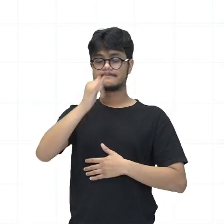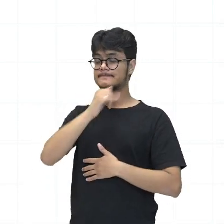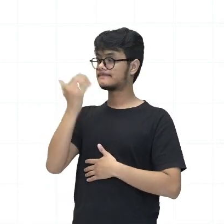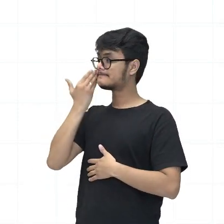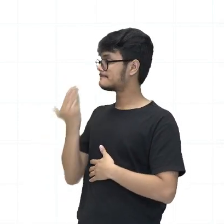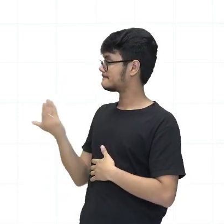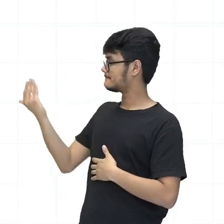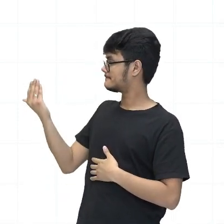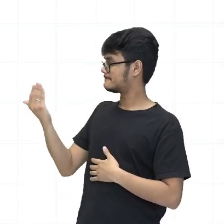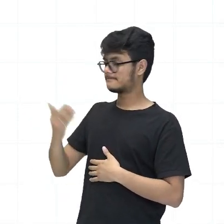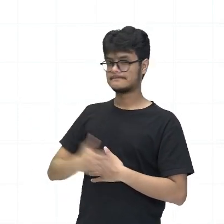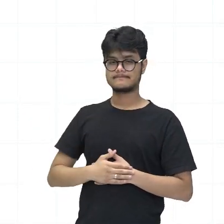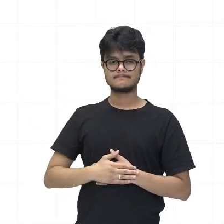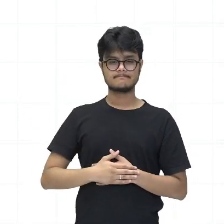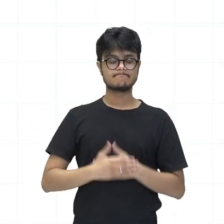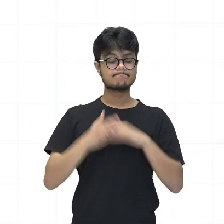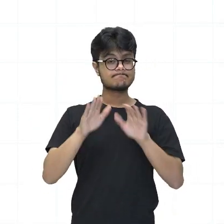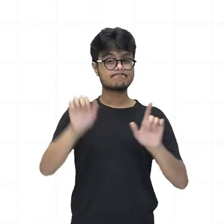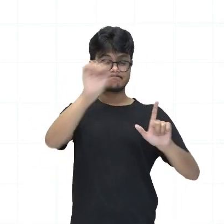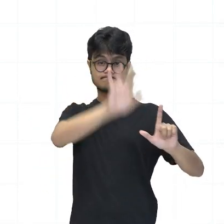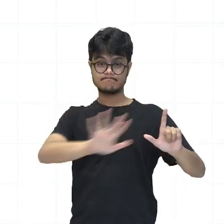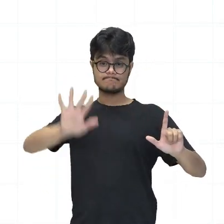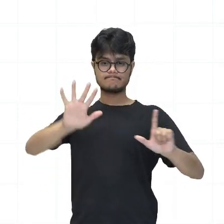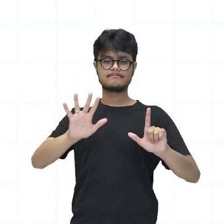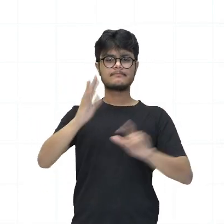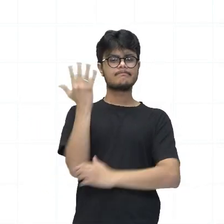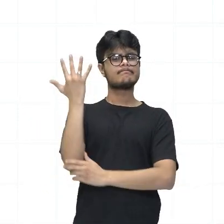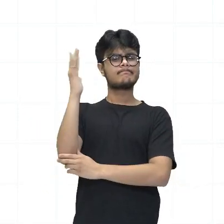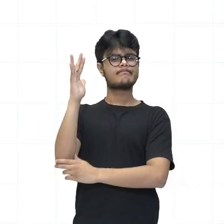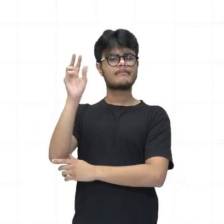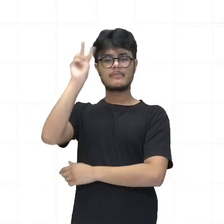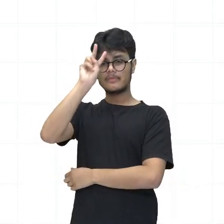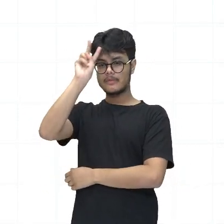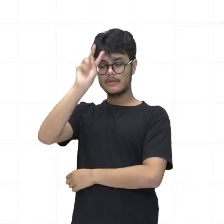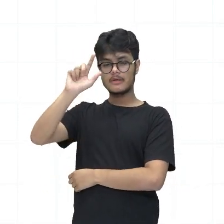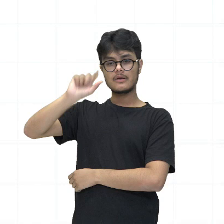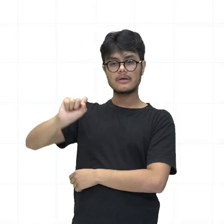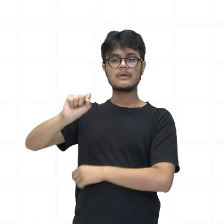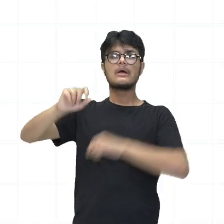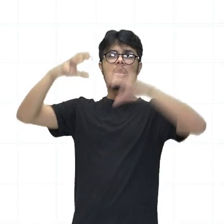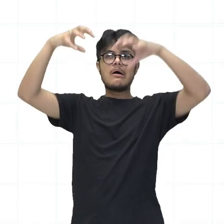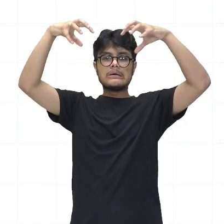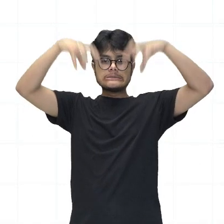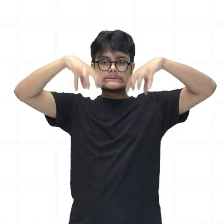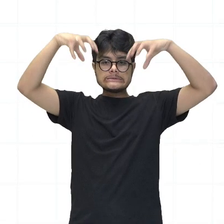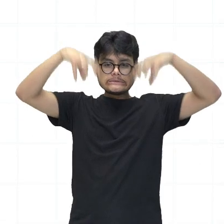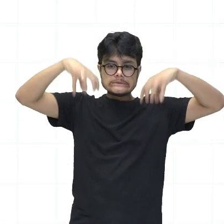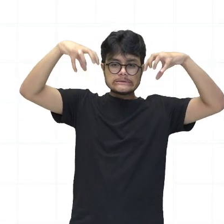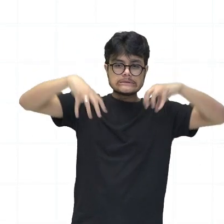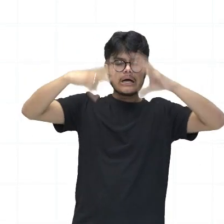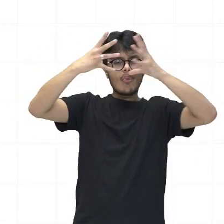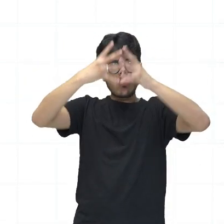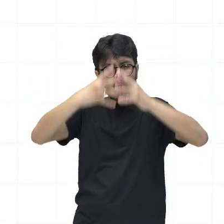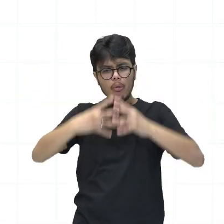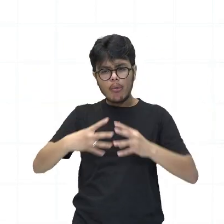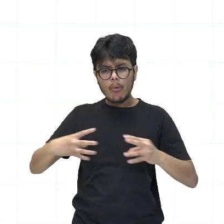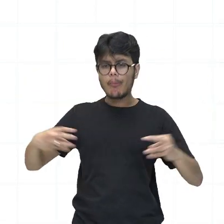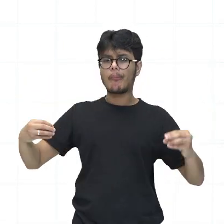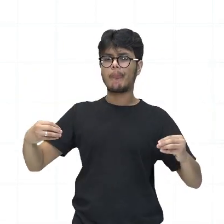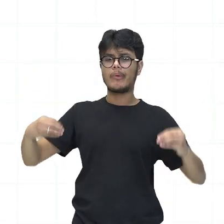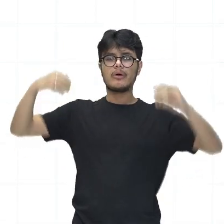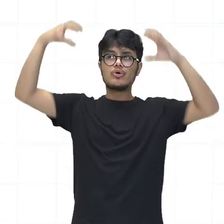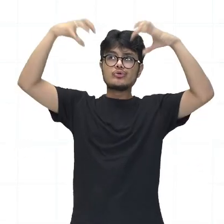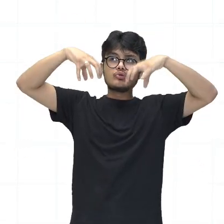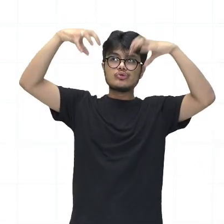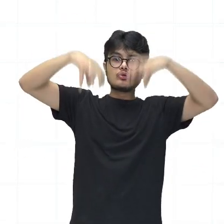nessa imagem. Quanto ao meio ambiente, é válido relembrar a chuva ácida, né? O que é a chuva ácida? É um